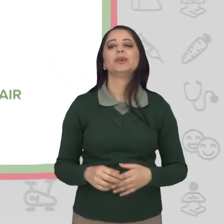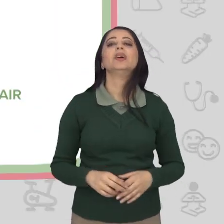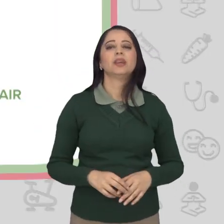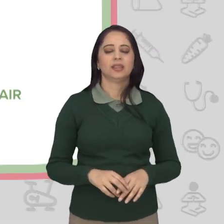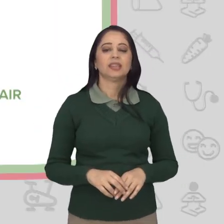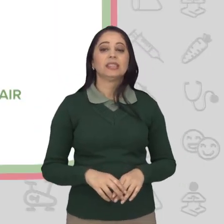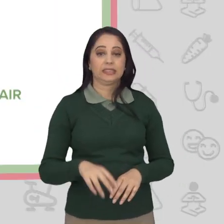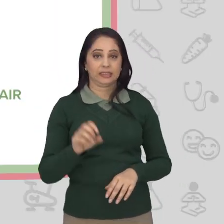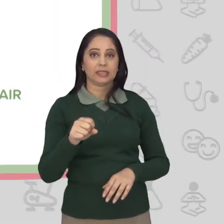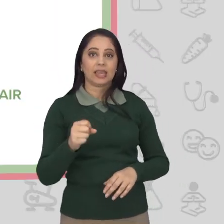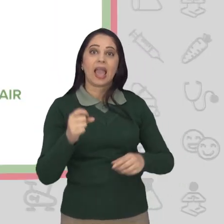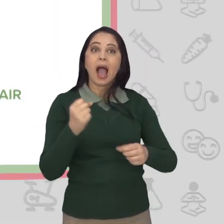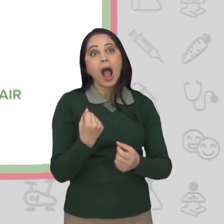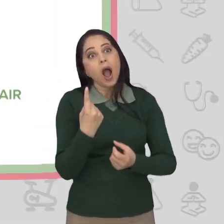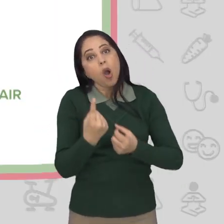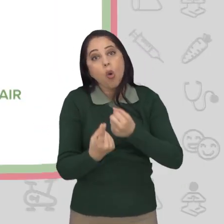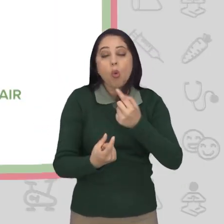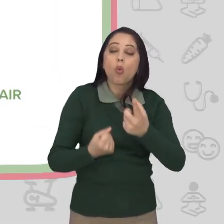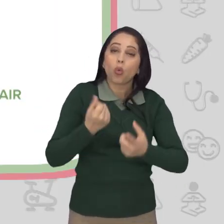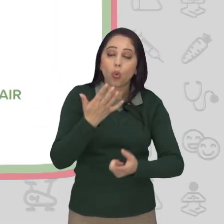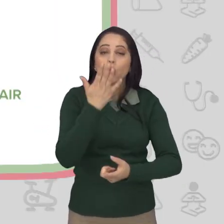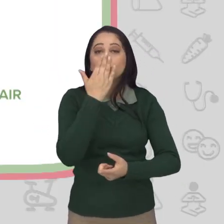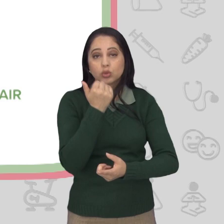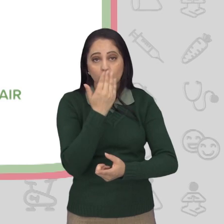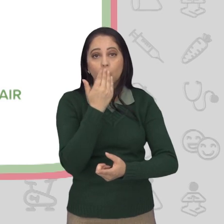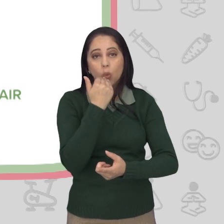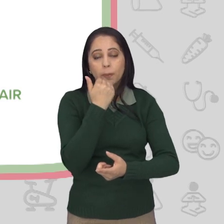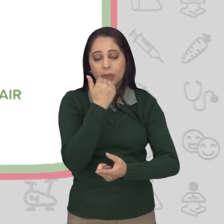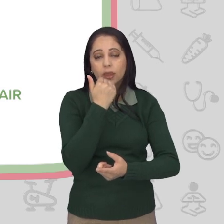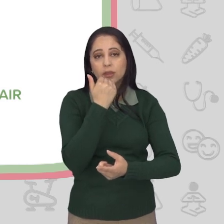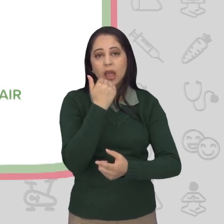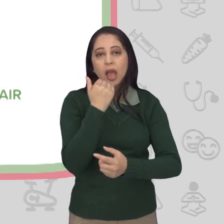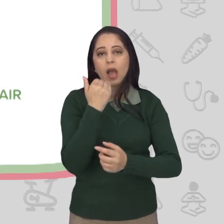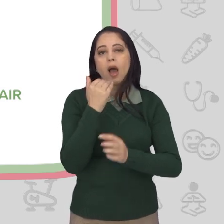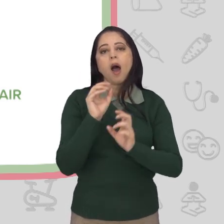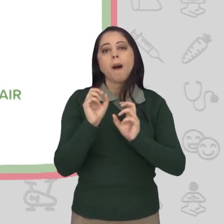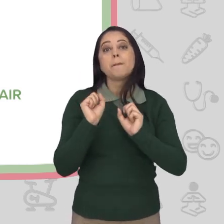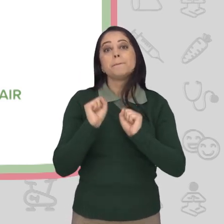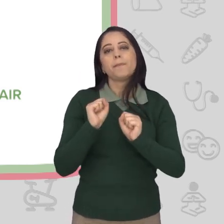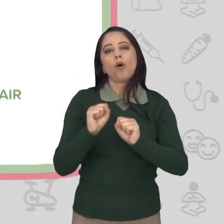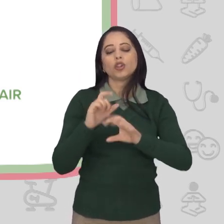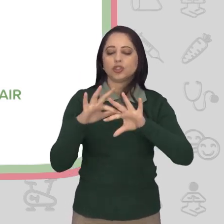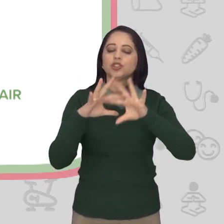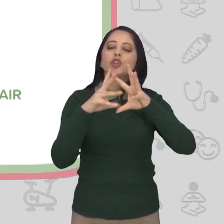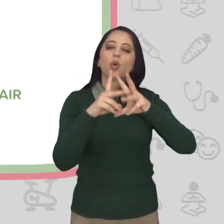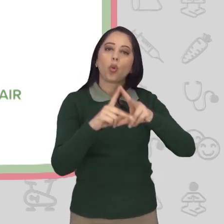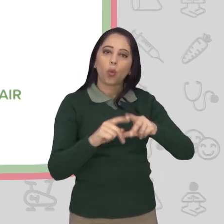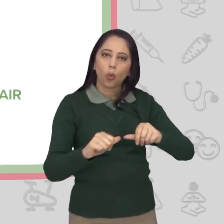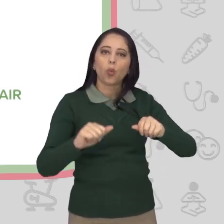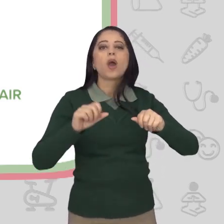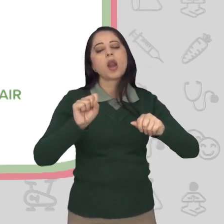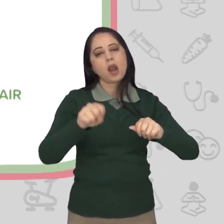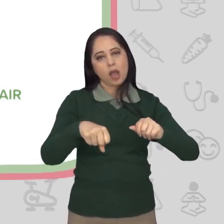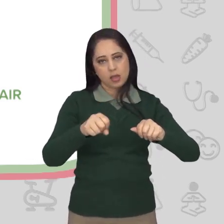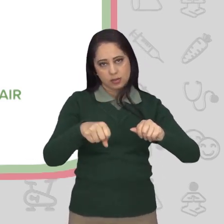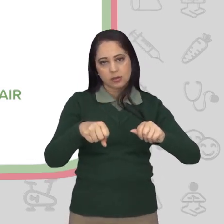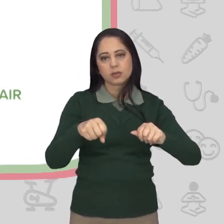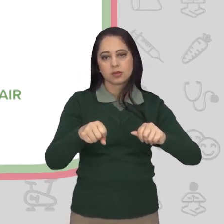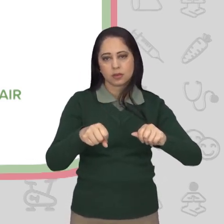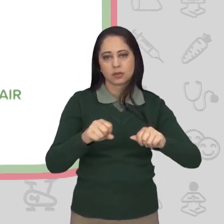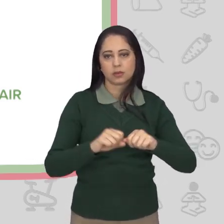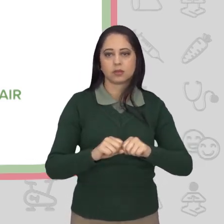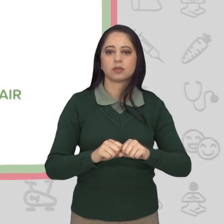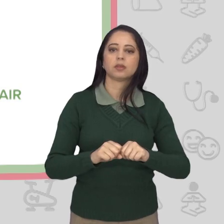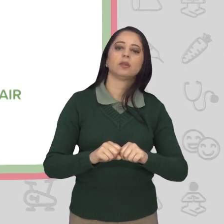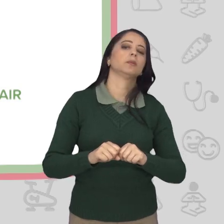gente está conversando. Alguns alimentos a gente adquire uma certa tolerância, né? E aí a gente começa a tolerar aquele